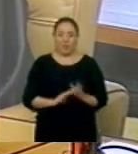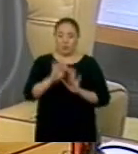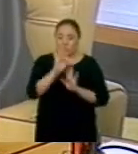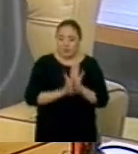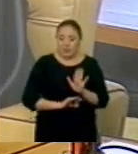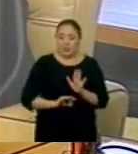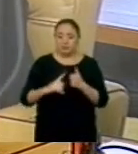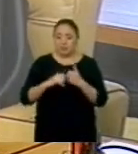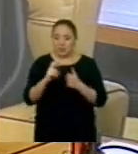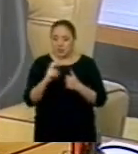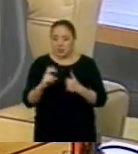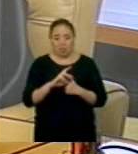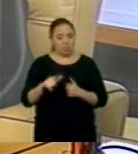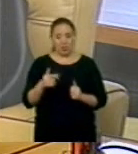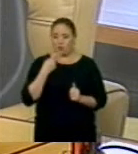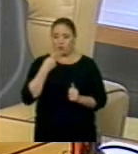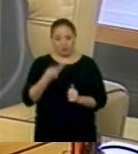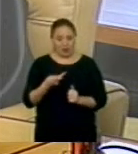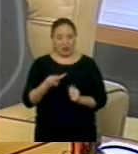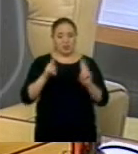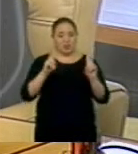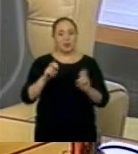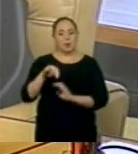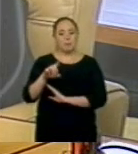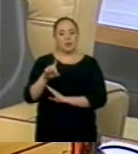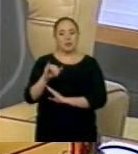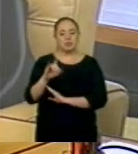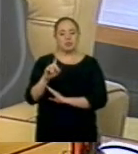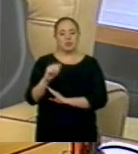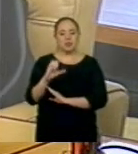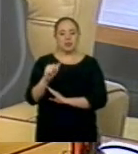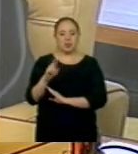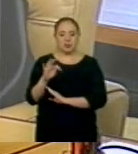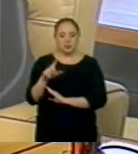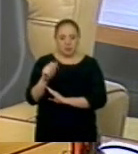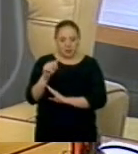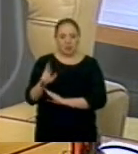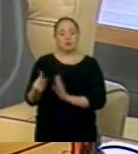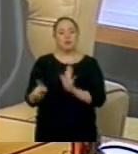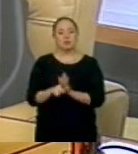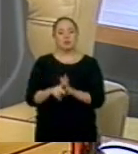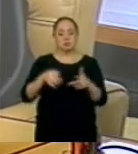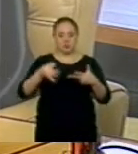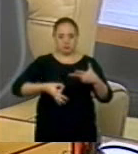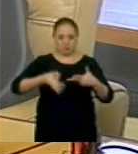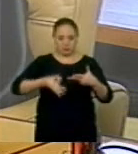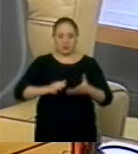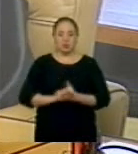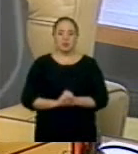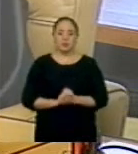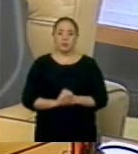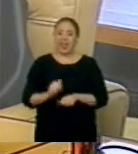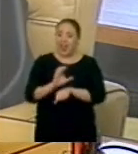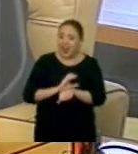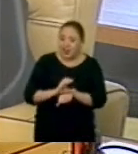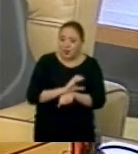não se refere a medida cautelar de natureza penal decretada pelo Poder Judiciário. A Constituição se refere